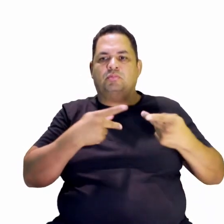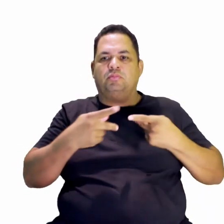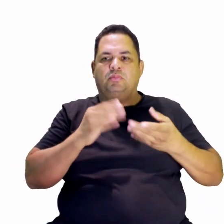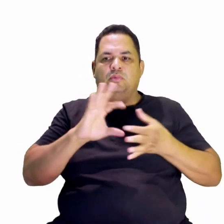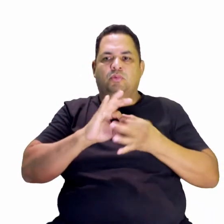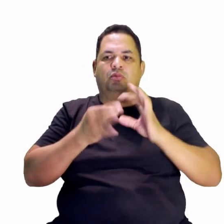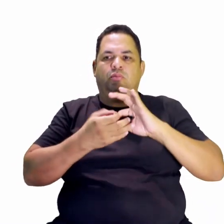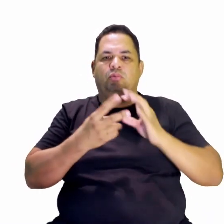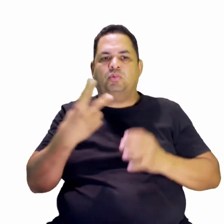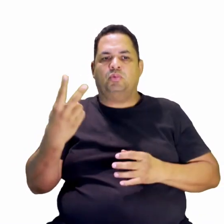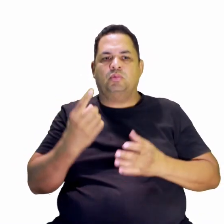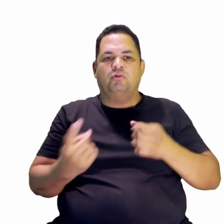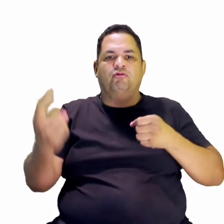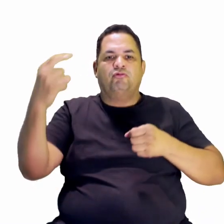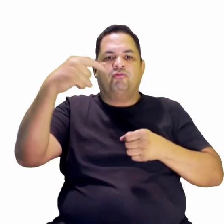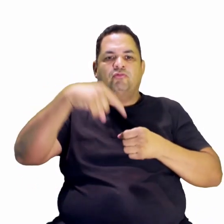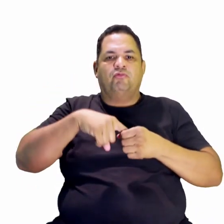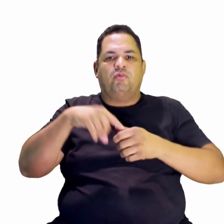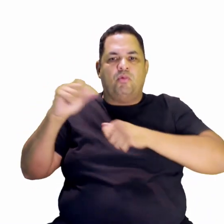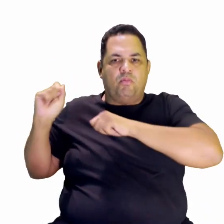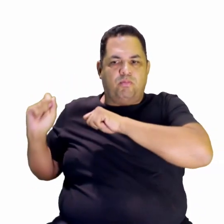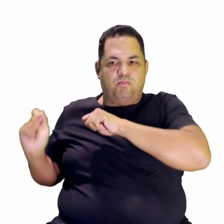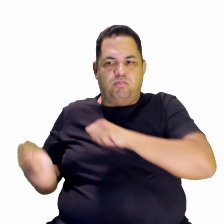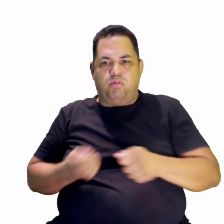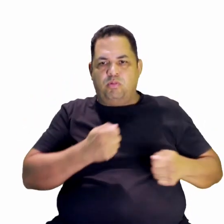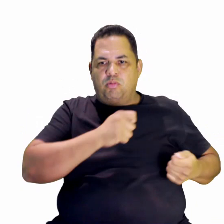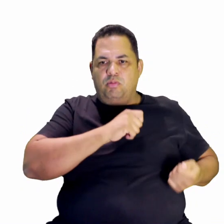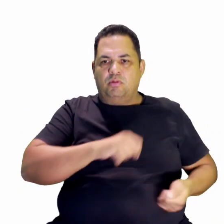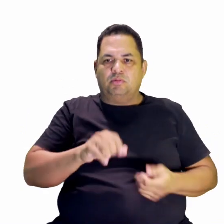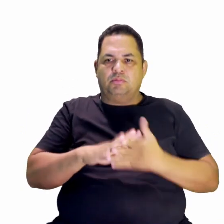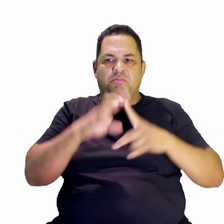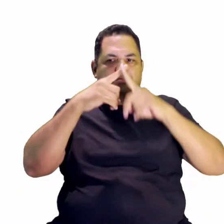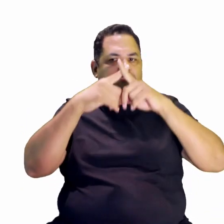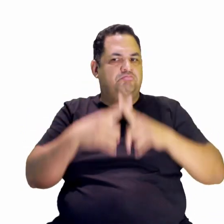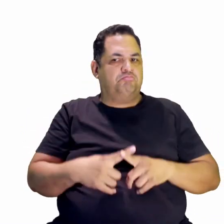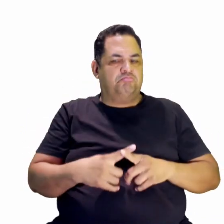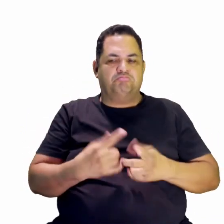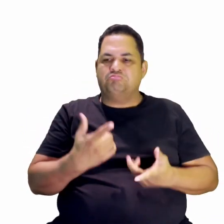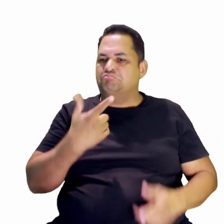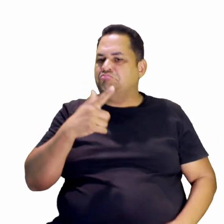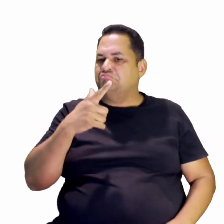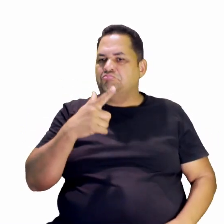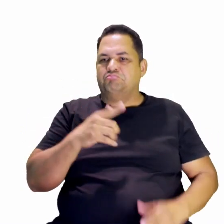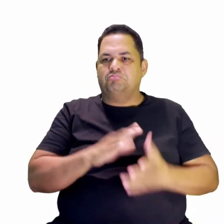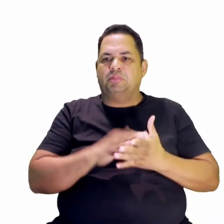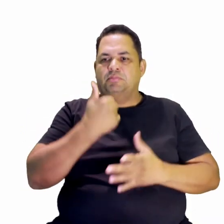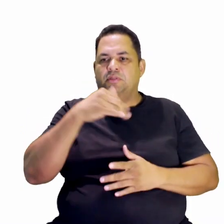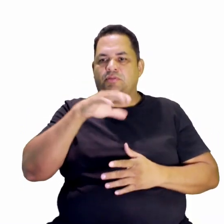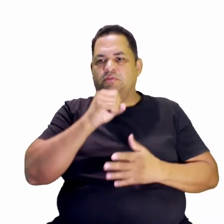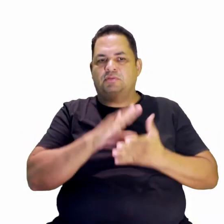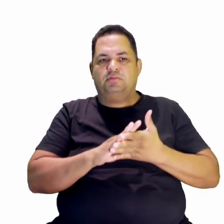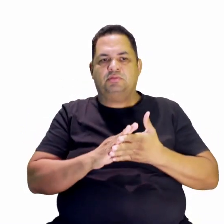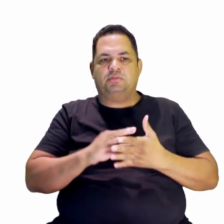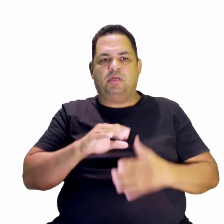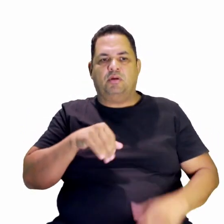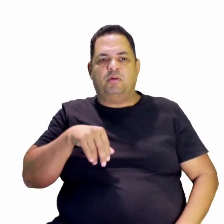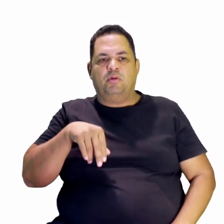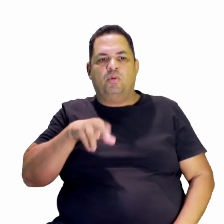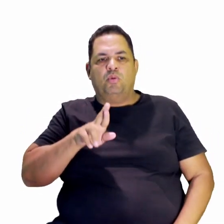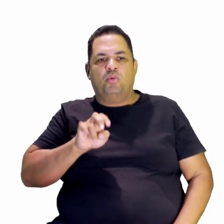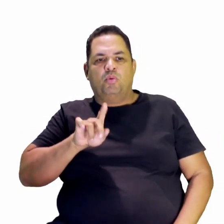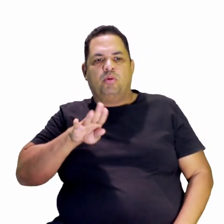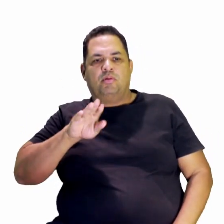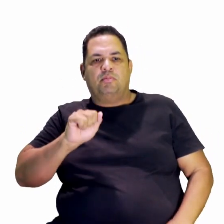longo período. O golfe não é disputado desde 1904. Já o rugby, que no Rio de Janeiro